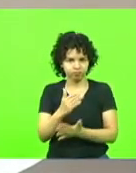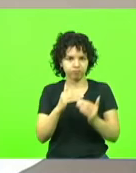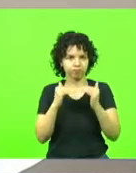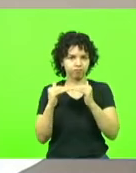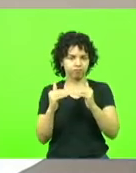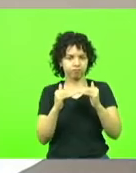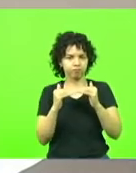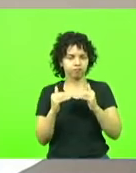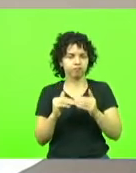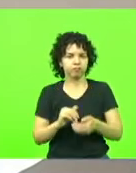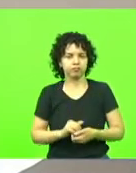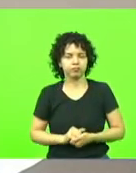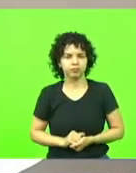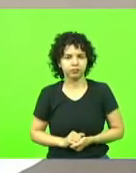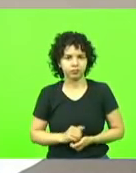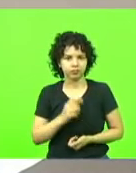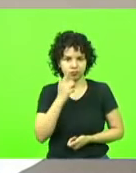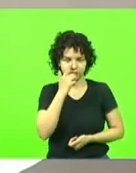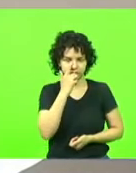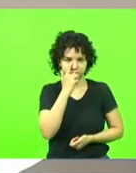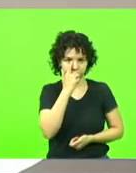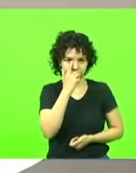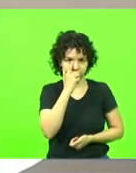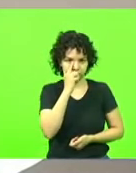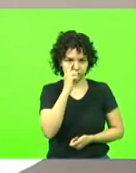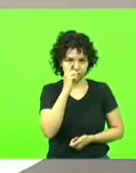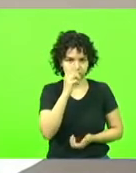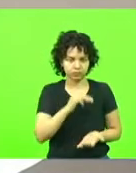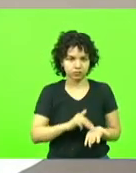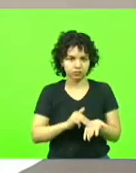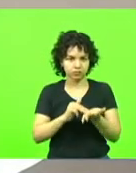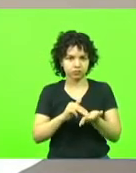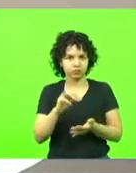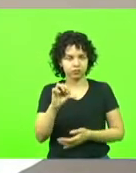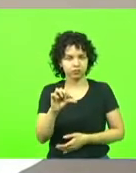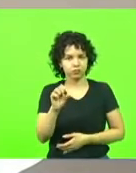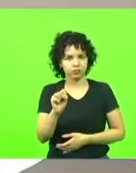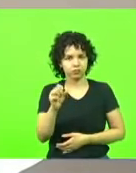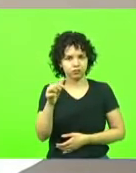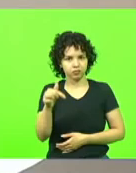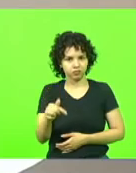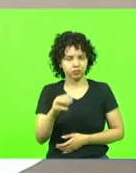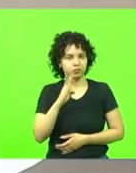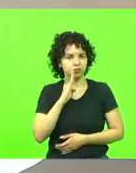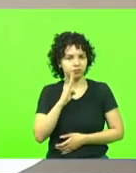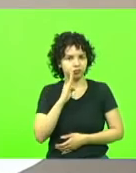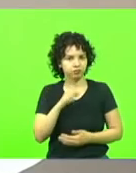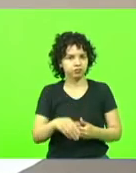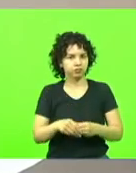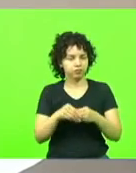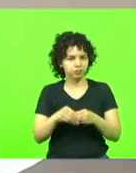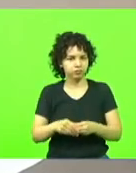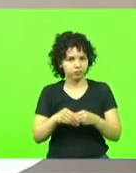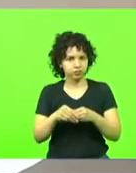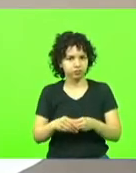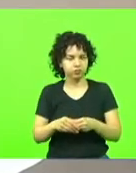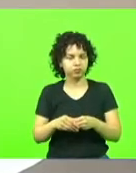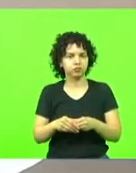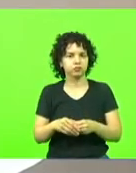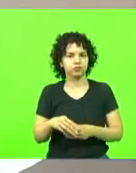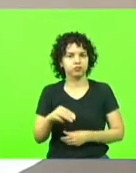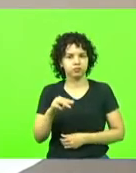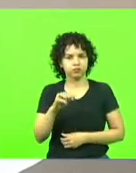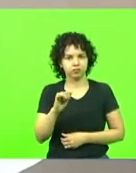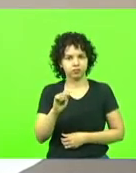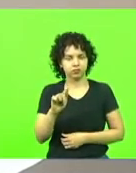unanimidade. Moção número 987, deputado Nilson Berlanda, cumprimentando os senhores Pedro Miguel da Silva,